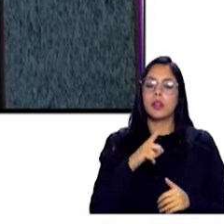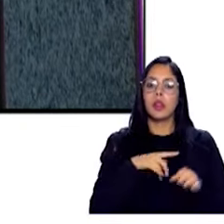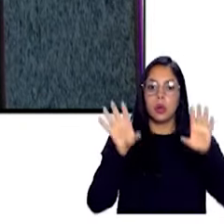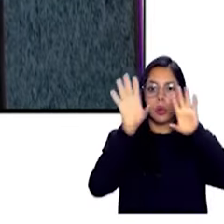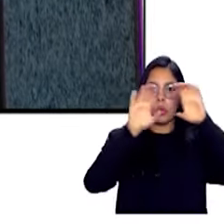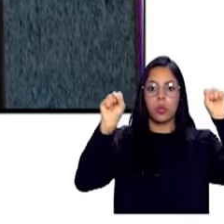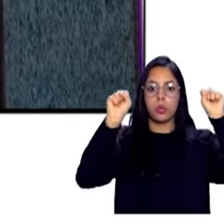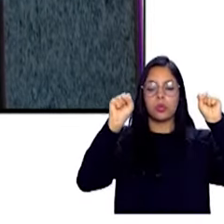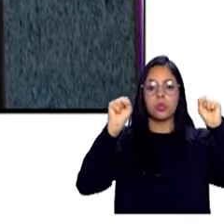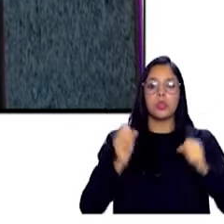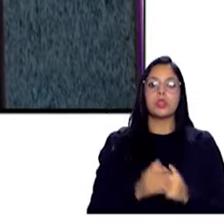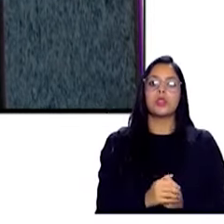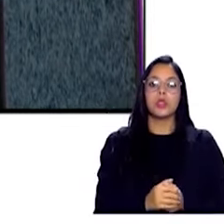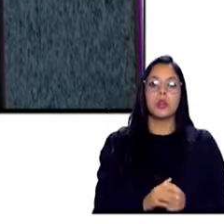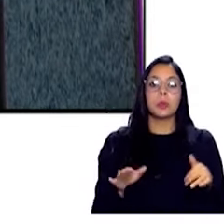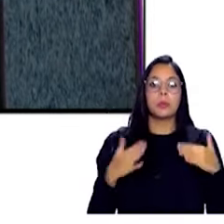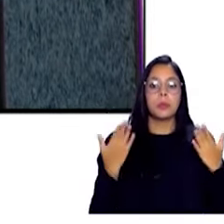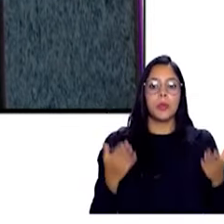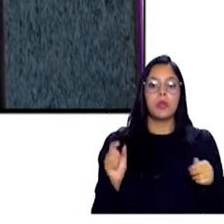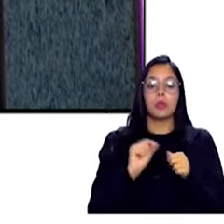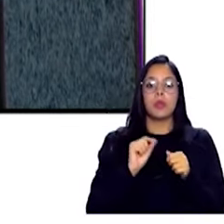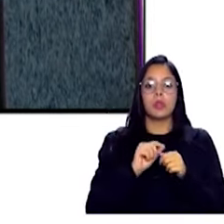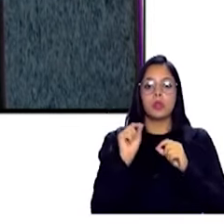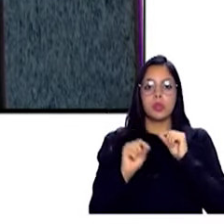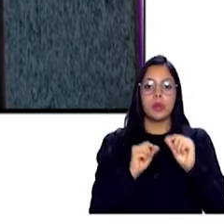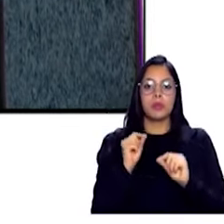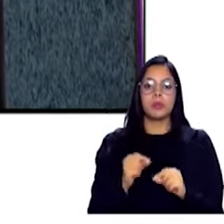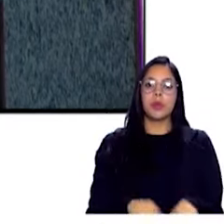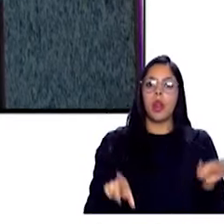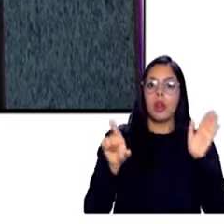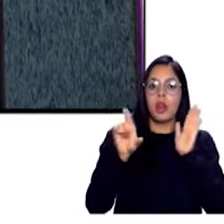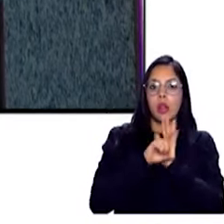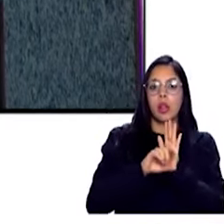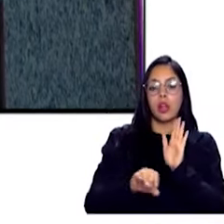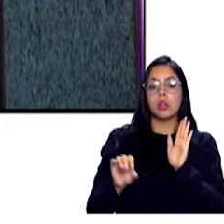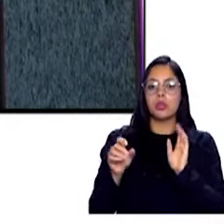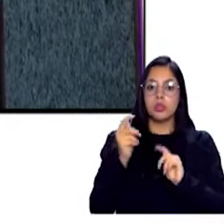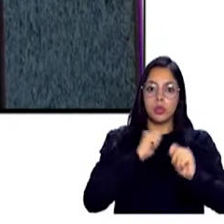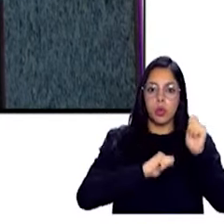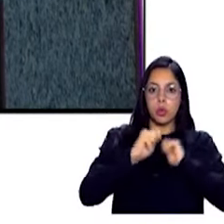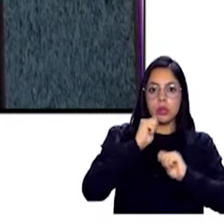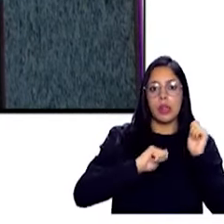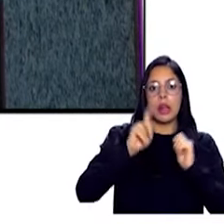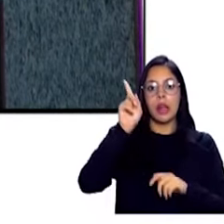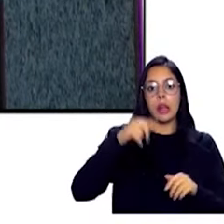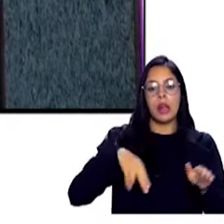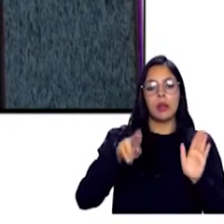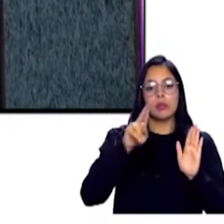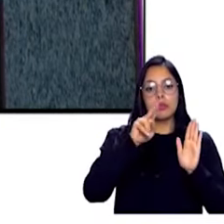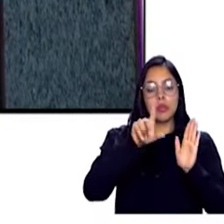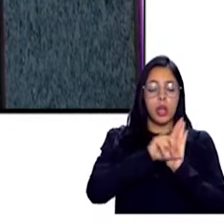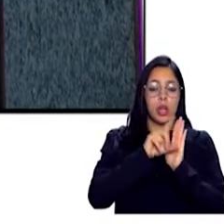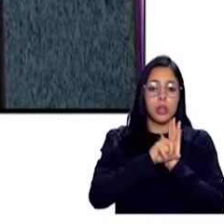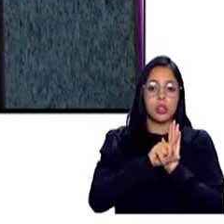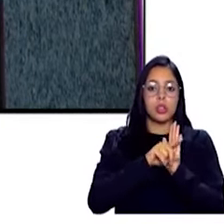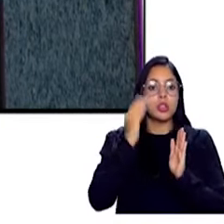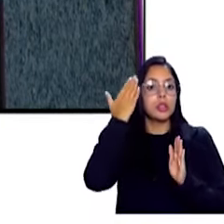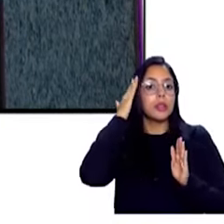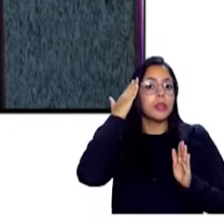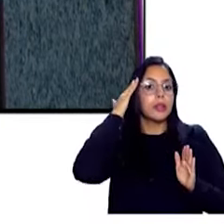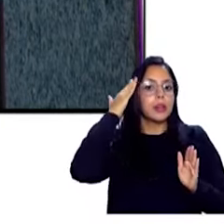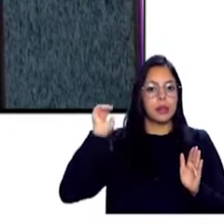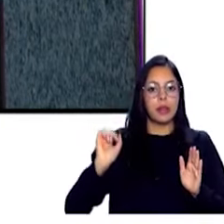então convenientemente diz o objeto do controle é a norma interpretação é a